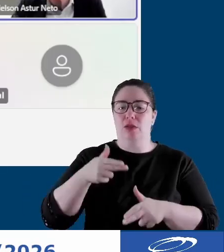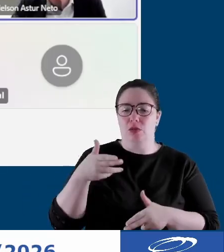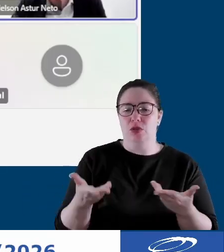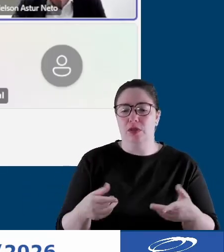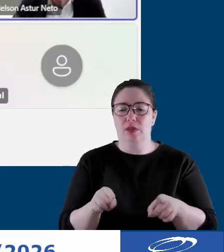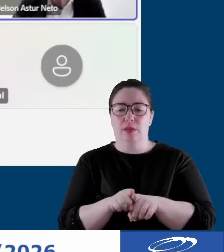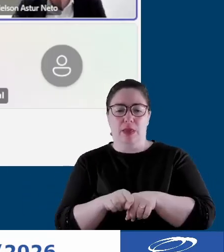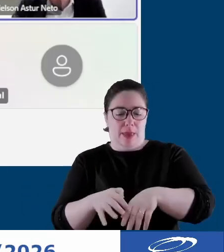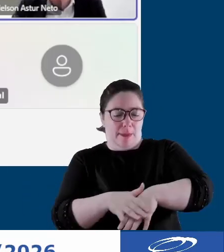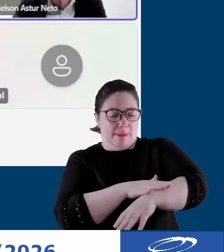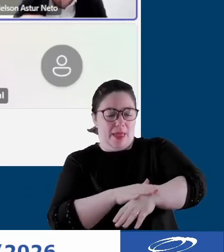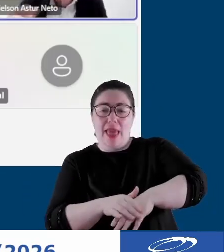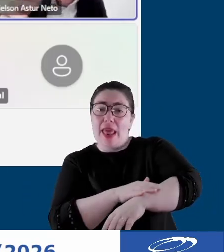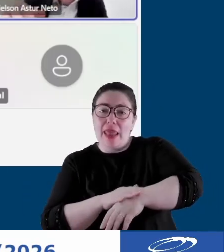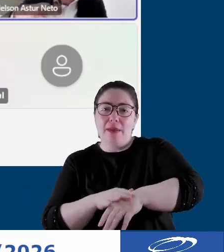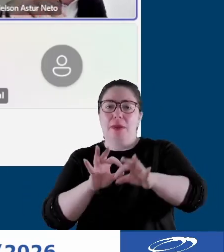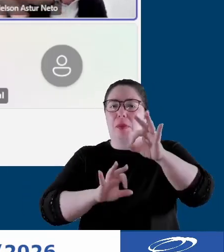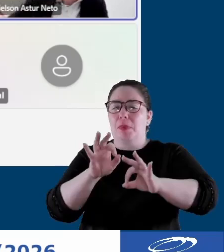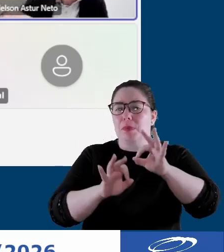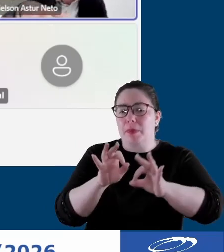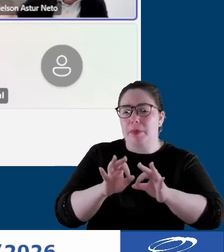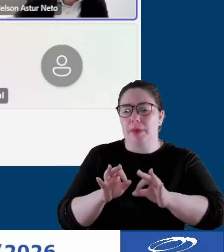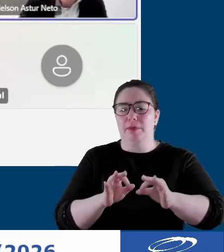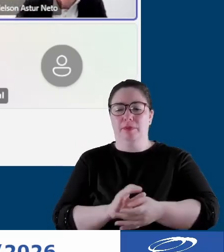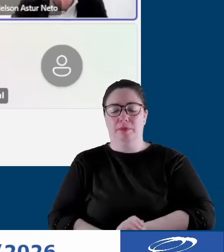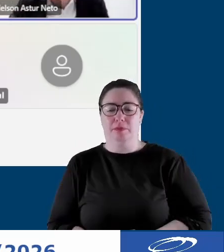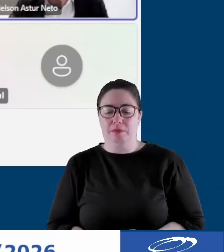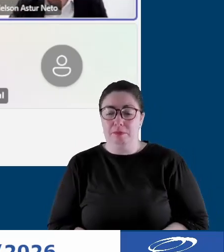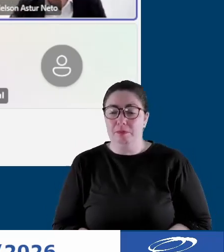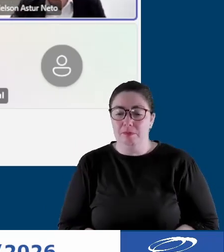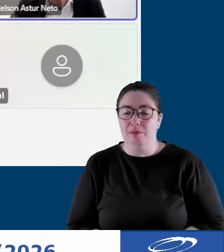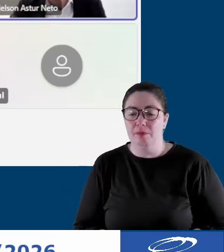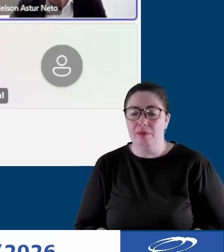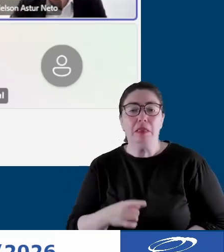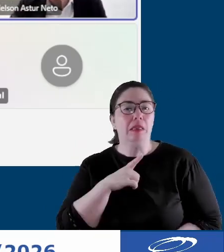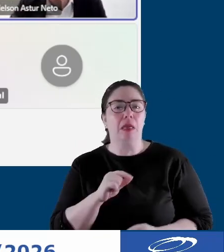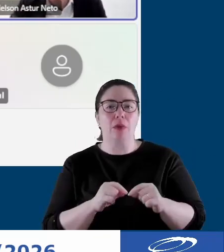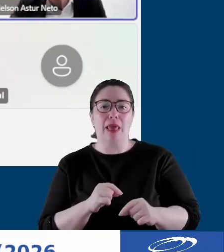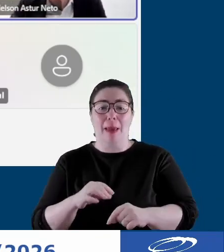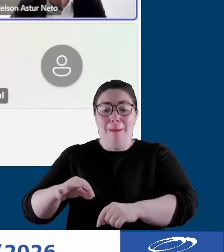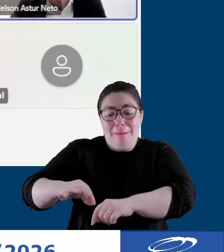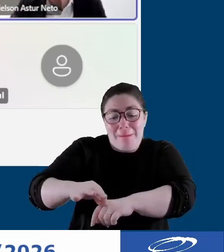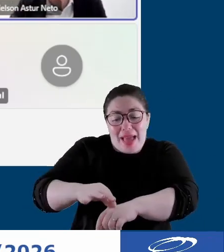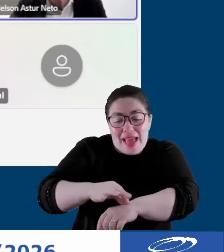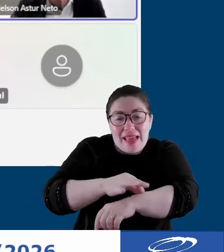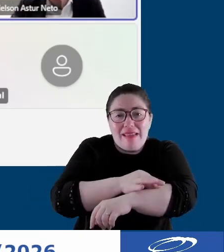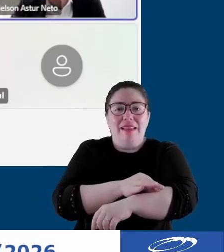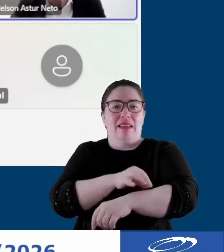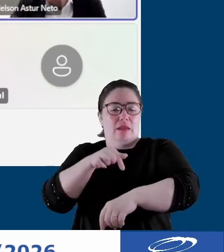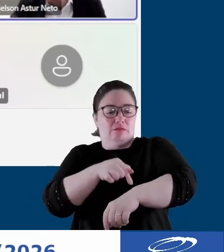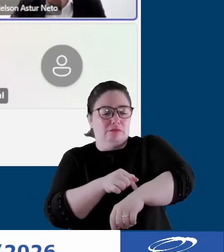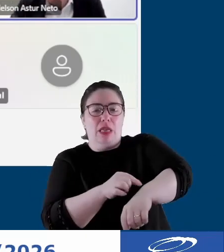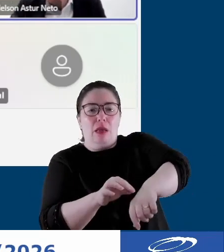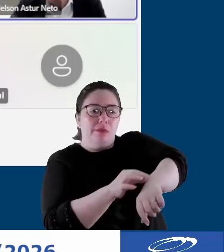ClorPrep, com um modo protocolado de como pintar o paciente, deixar 3 minutos para secar o